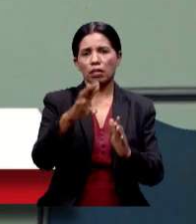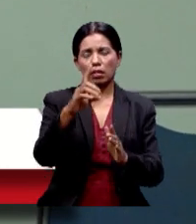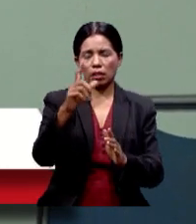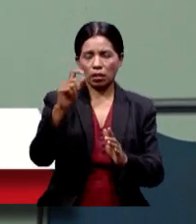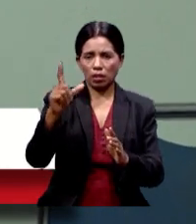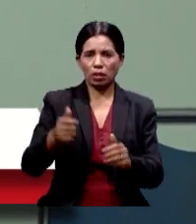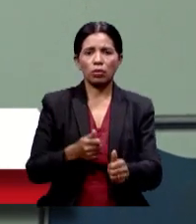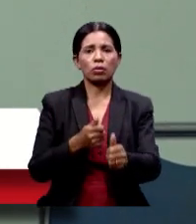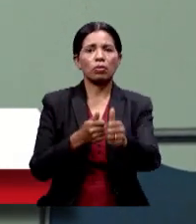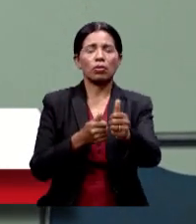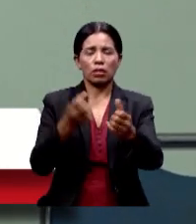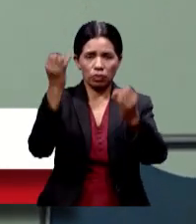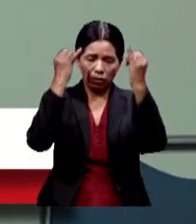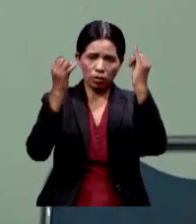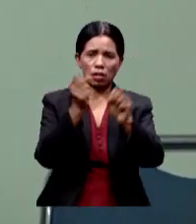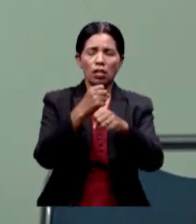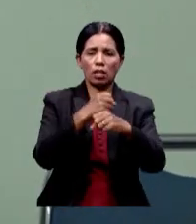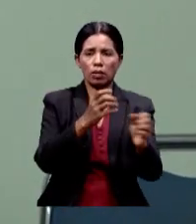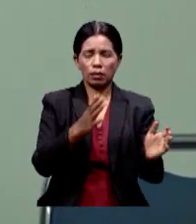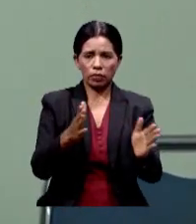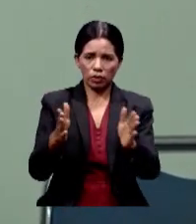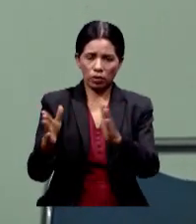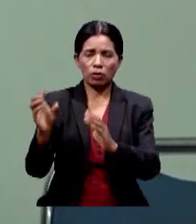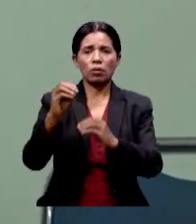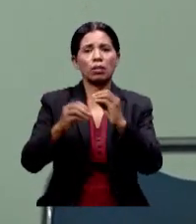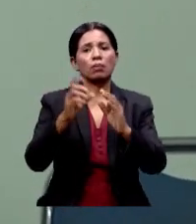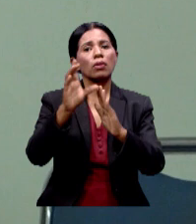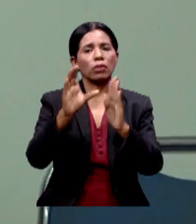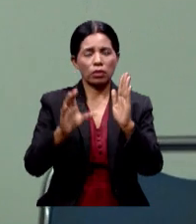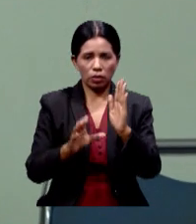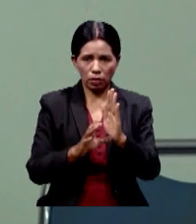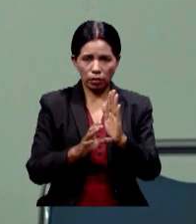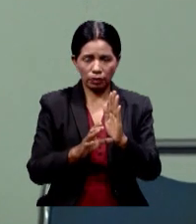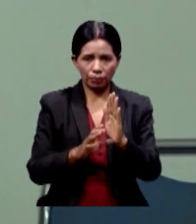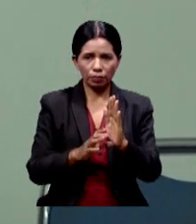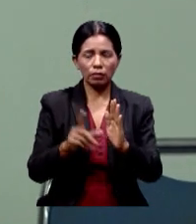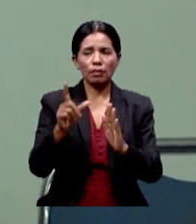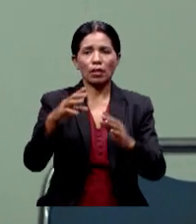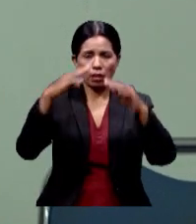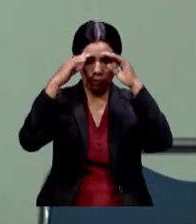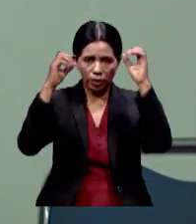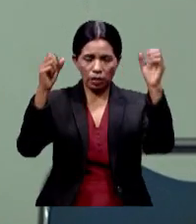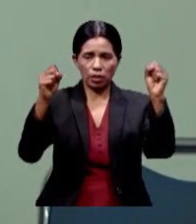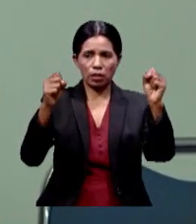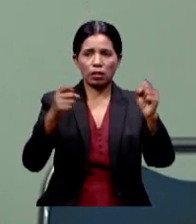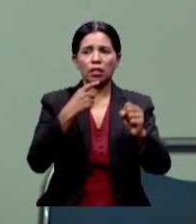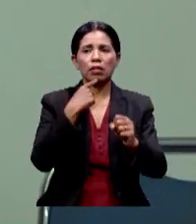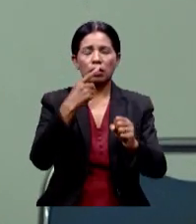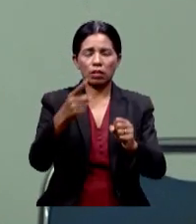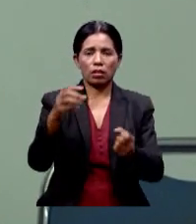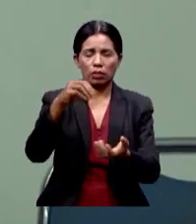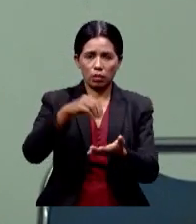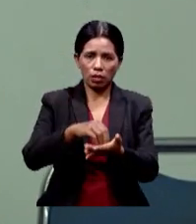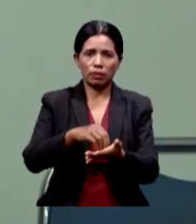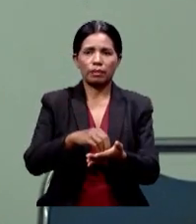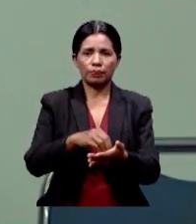lá o processo, procedimentos constitucionais. E, portanto, quando o Presidente da República autuir desloca, normalmente tem que